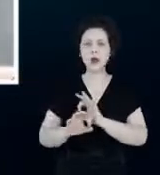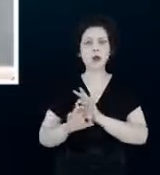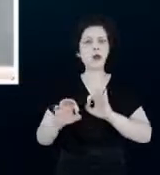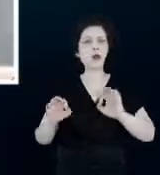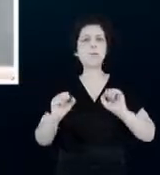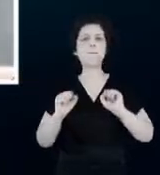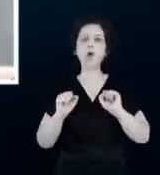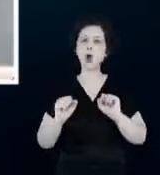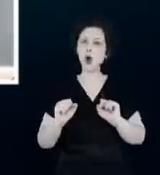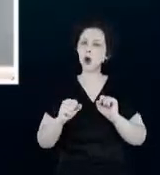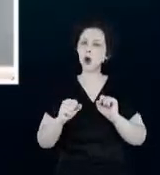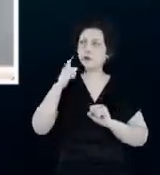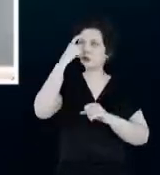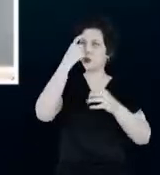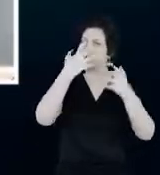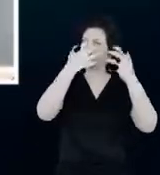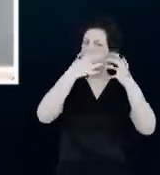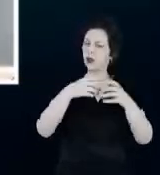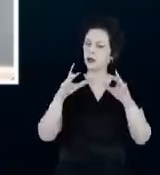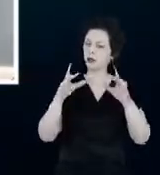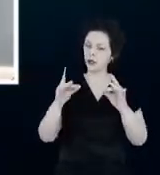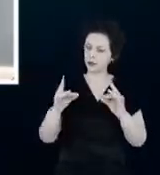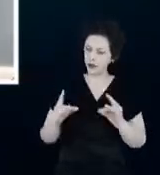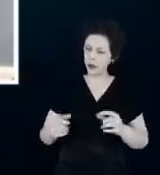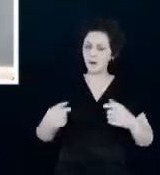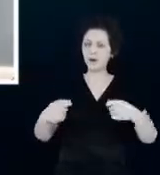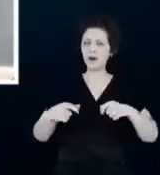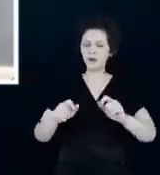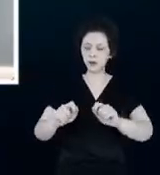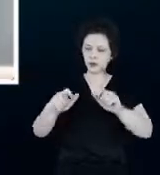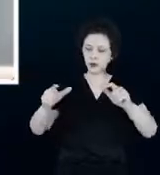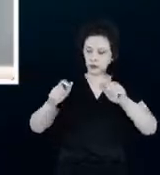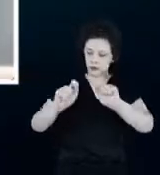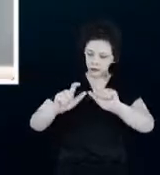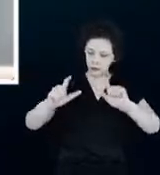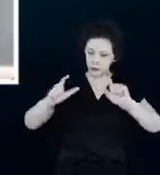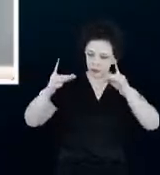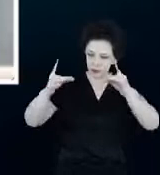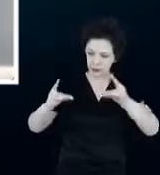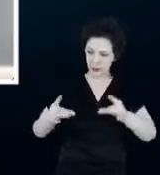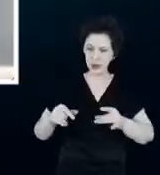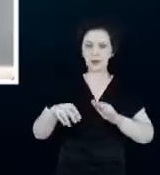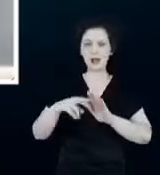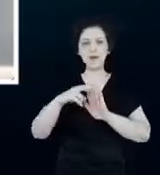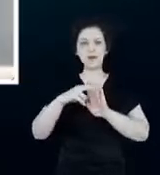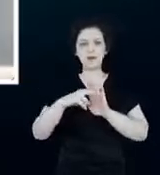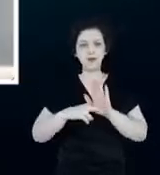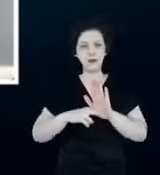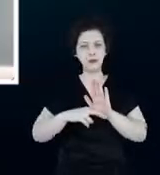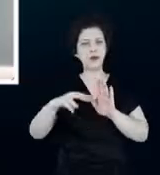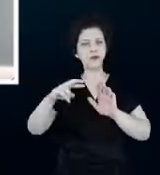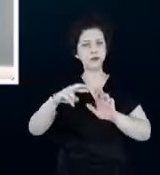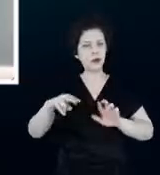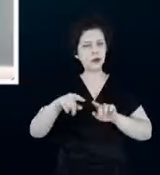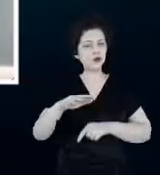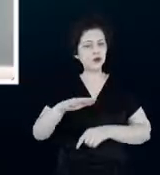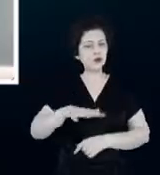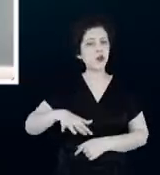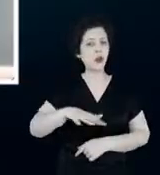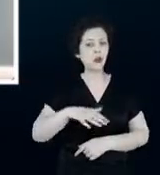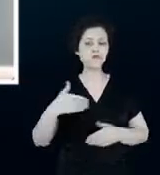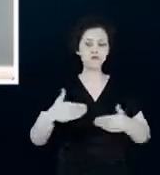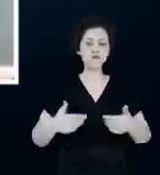sim, considerados, né, no detalhamento da regulamentação, mas certamente, de uma forma geral, a gente tem